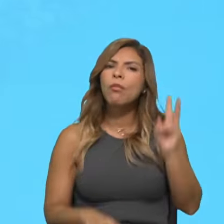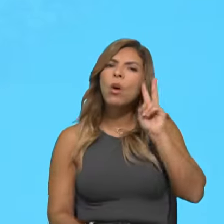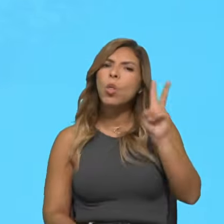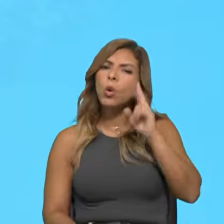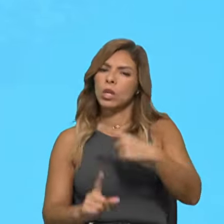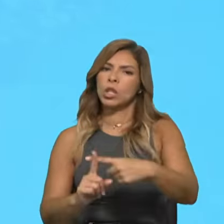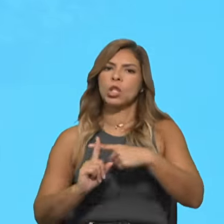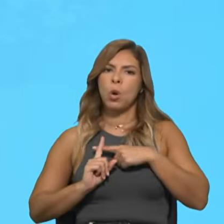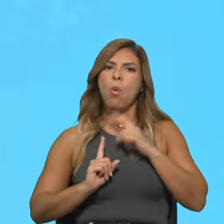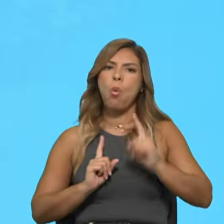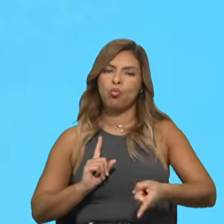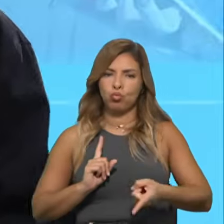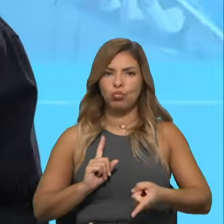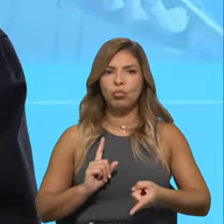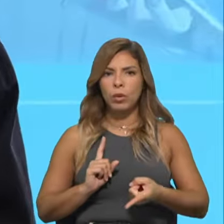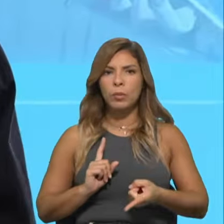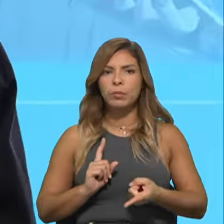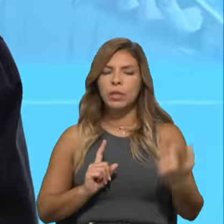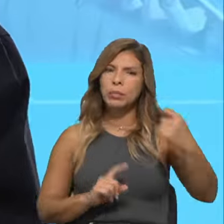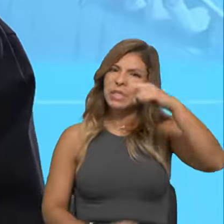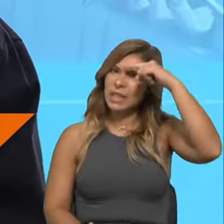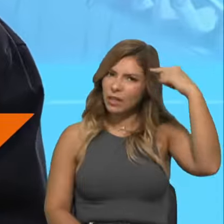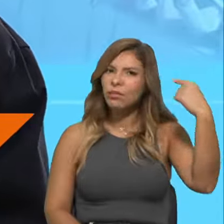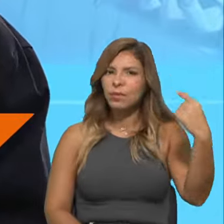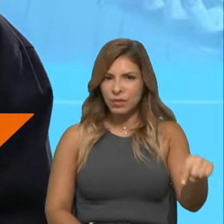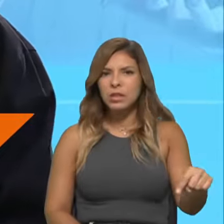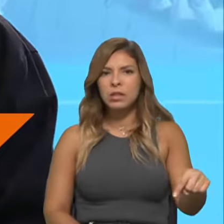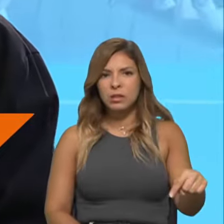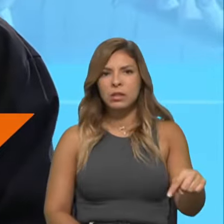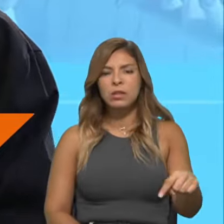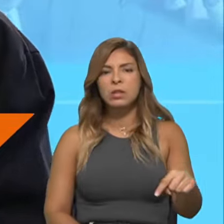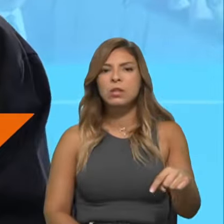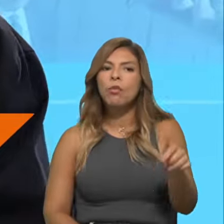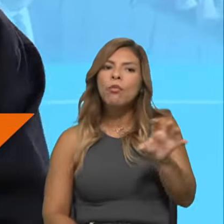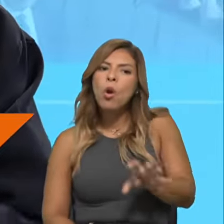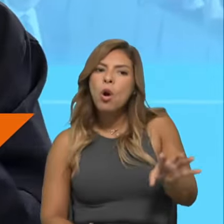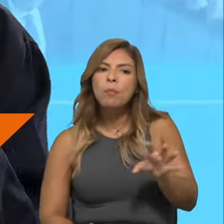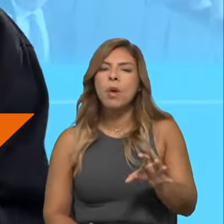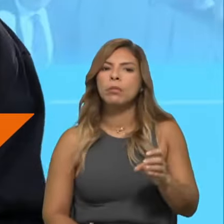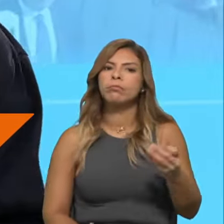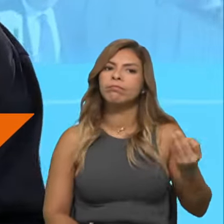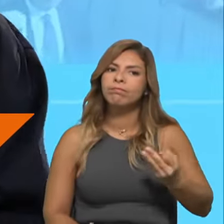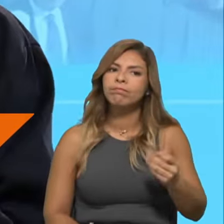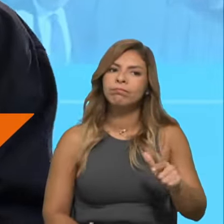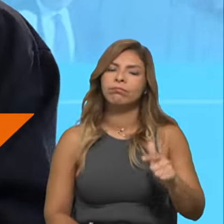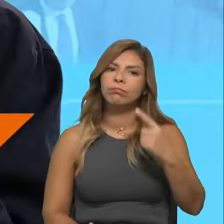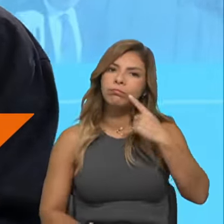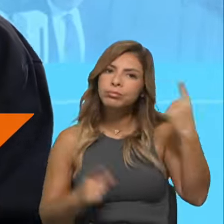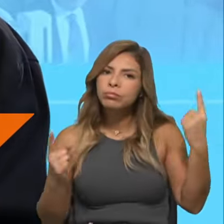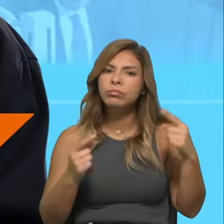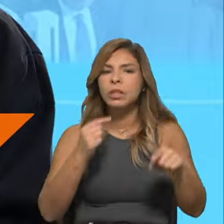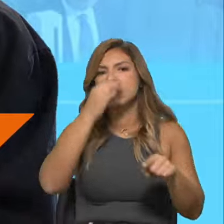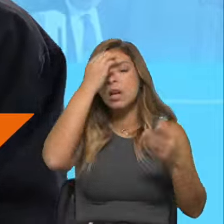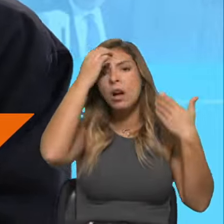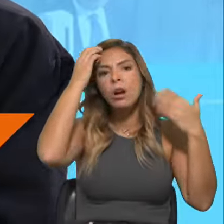Hoje em dia, cada vez mais, é mais difícil, de alguma forma, o assumir no espaço público valores